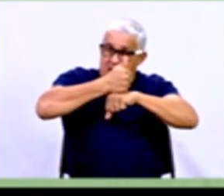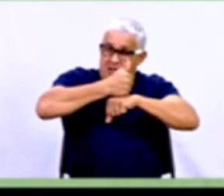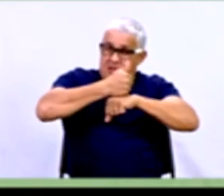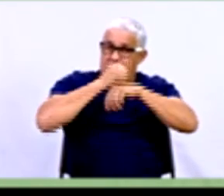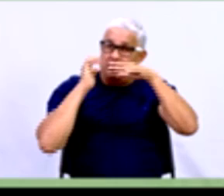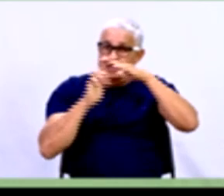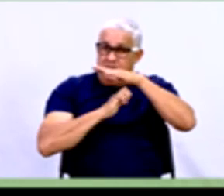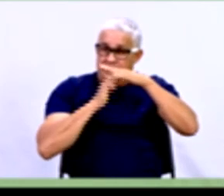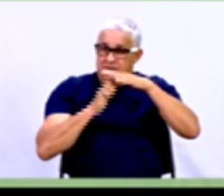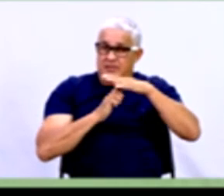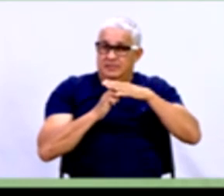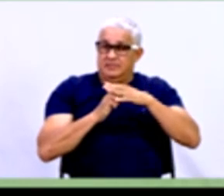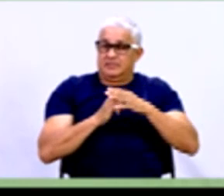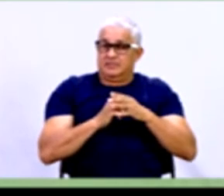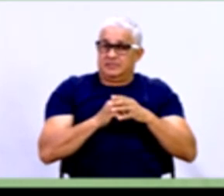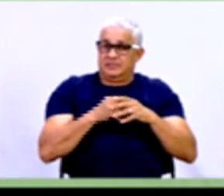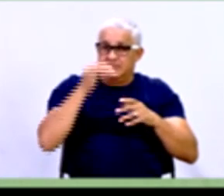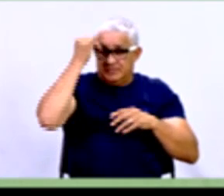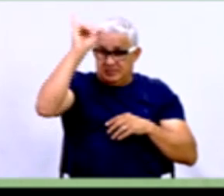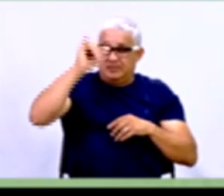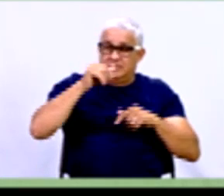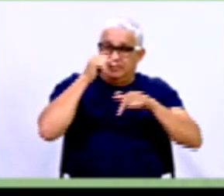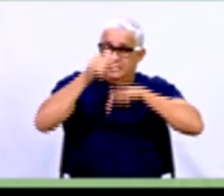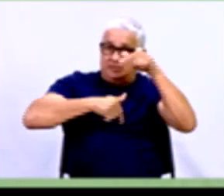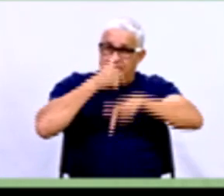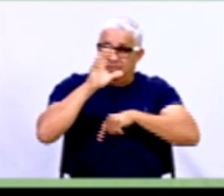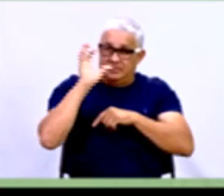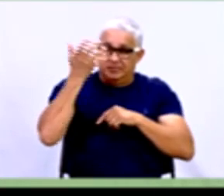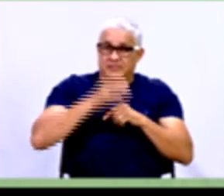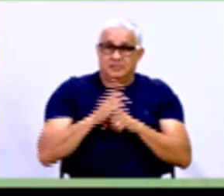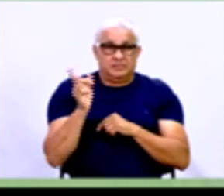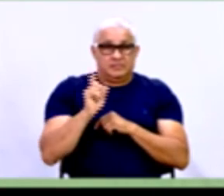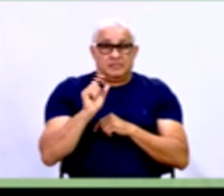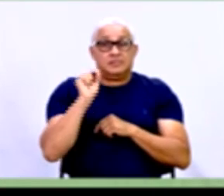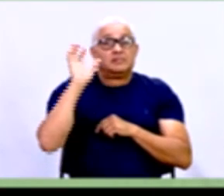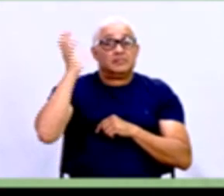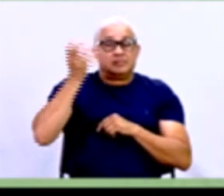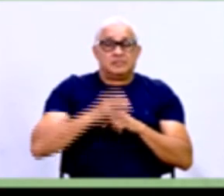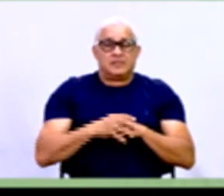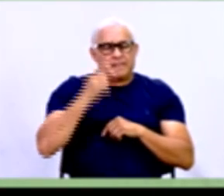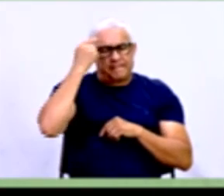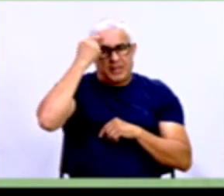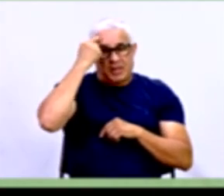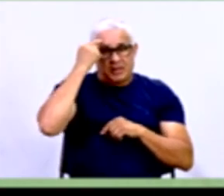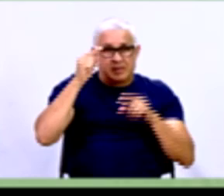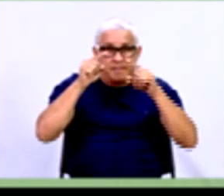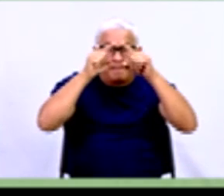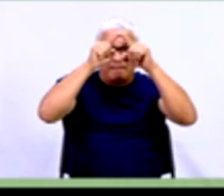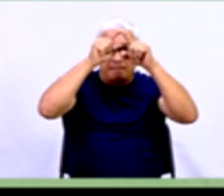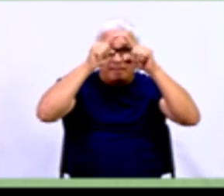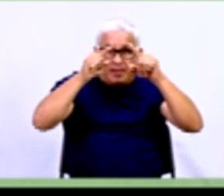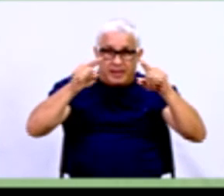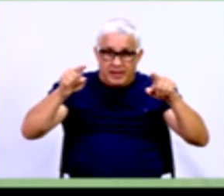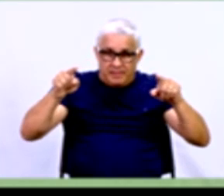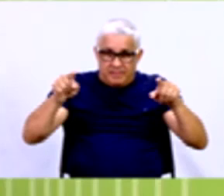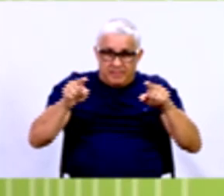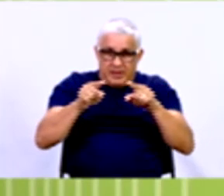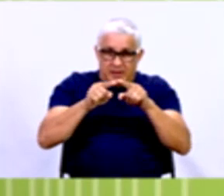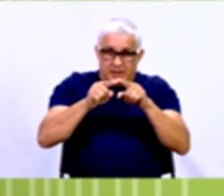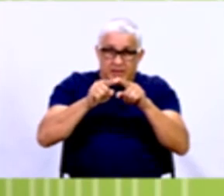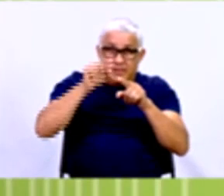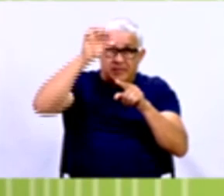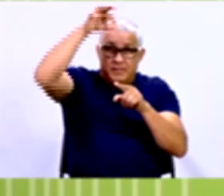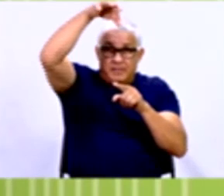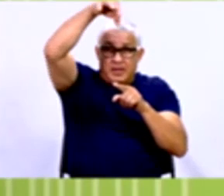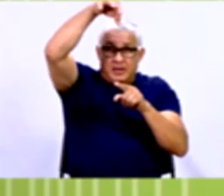questão? Para a questão de prevenção de acidentes de trabalho? Não. O que acontece? Vamos imaginar aqui uma pirâmide, né? o topo